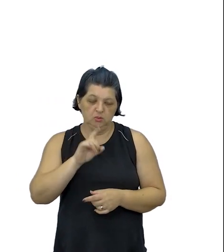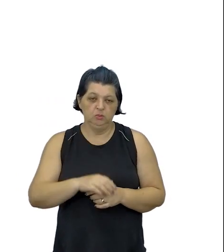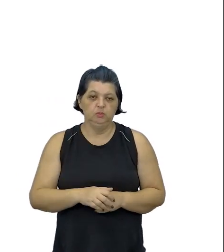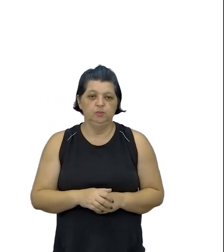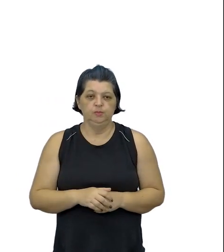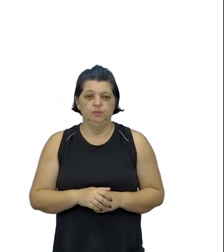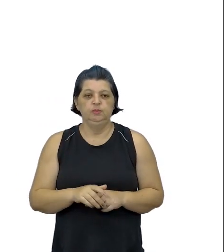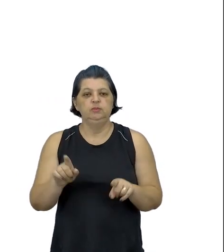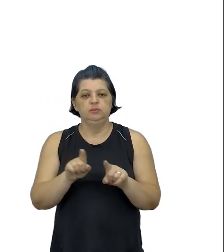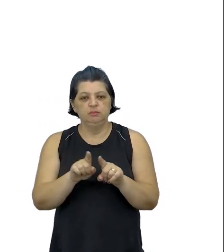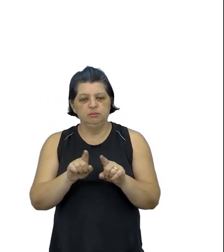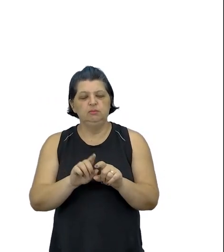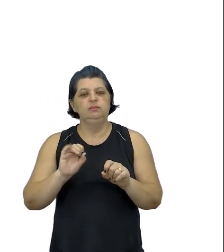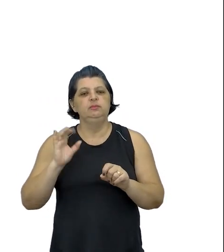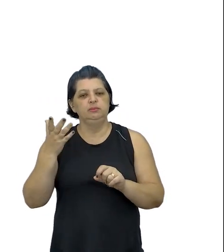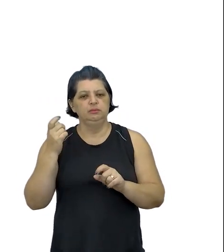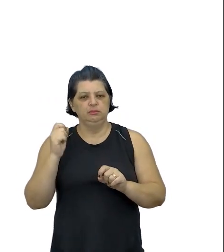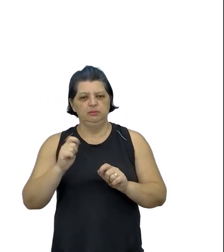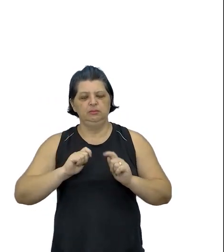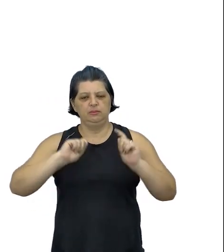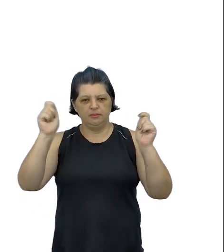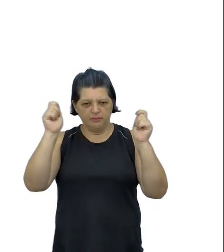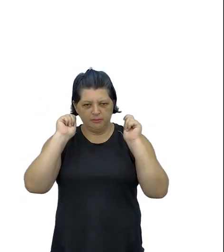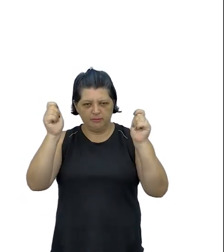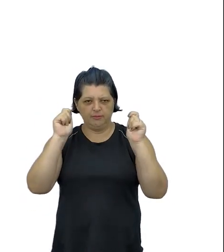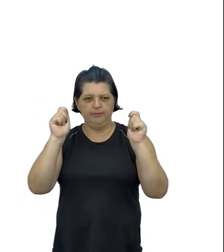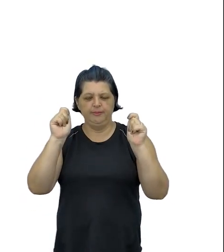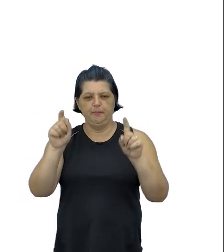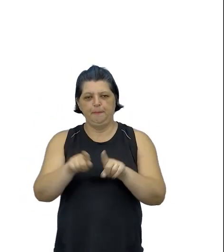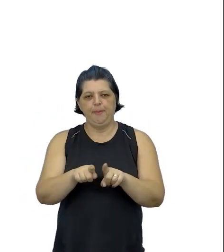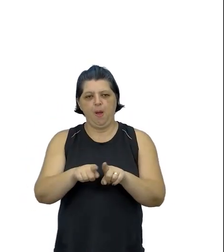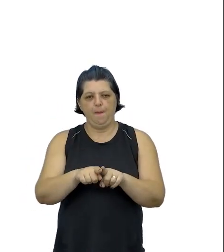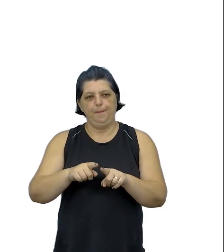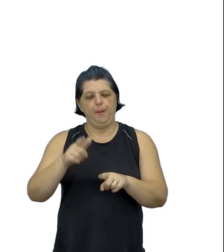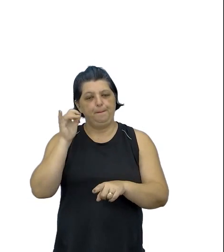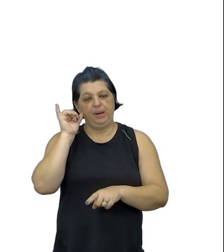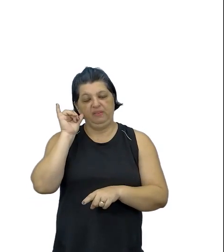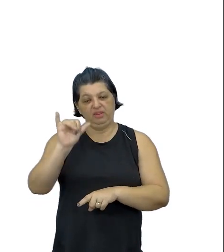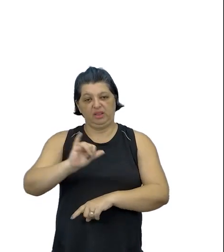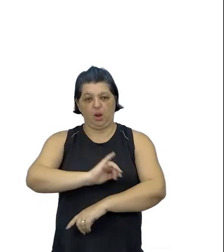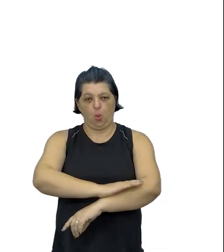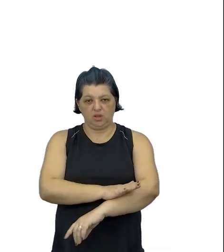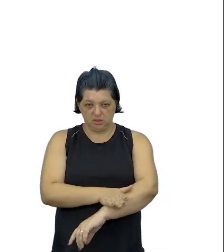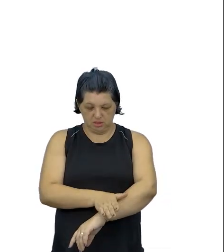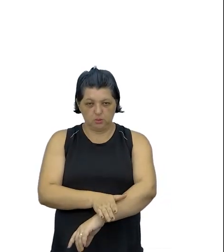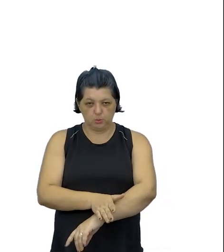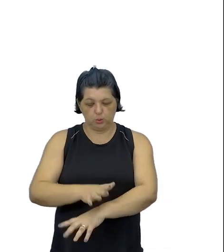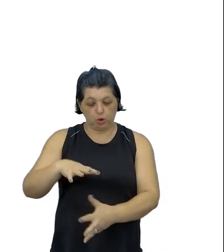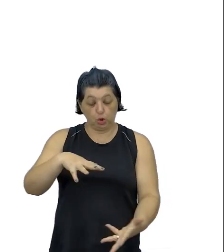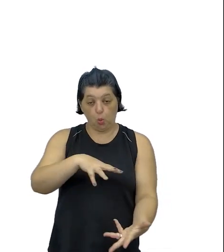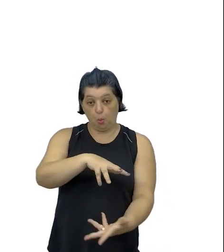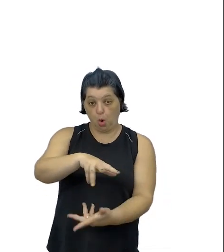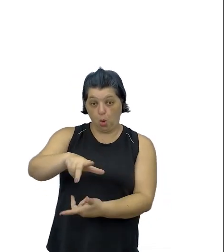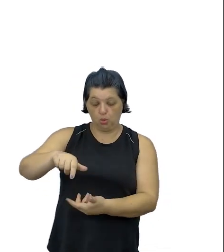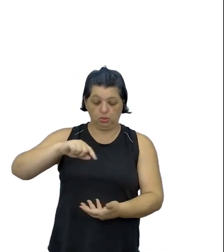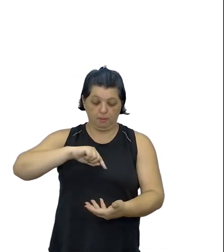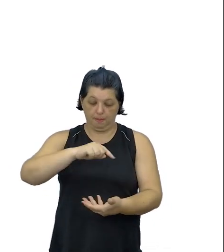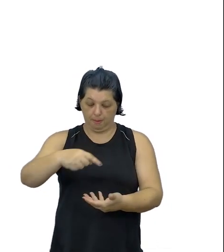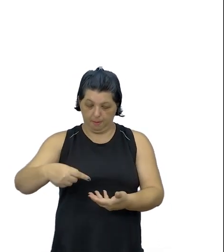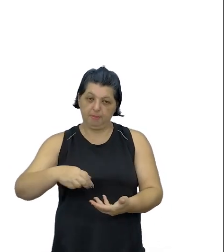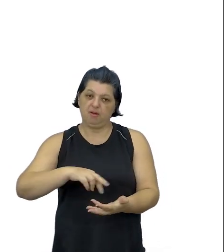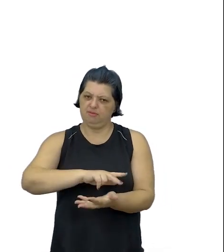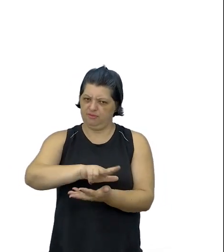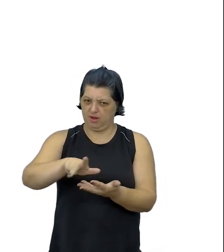desencadeou as manifestações e protestos antirracistas no mundo inteiro, né? Então, foram muitos